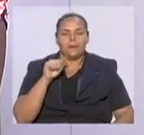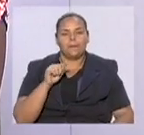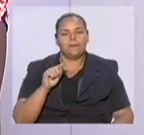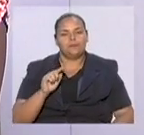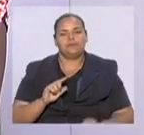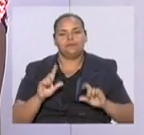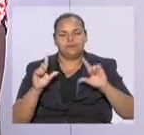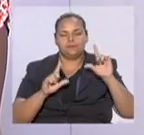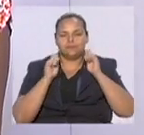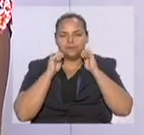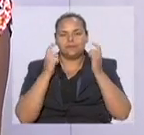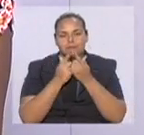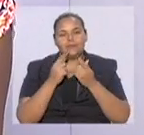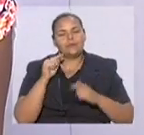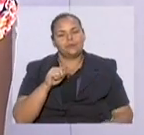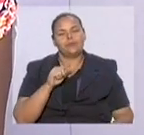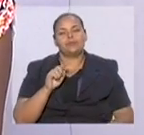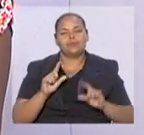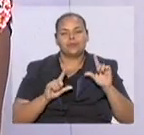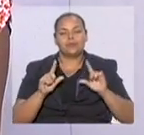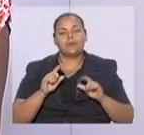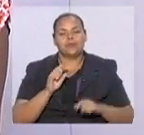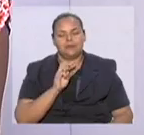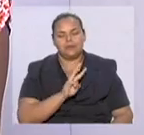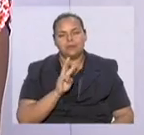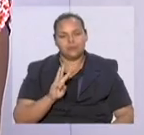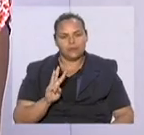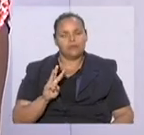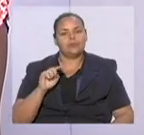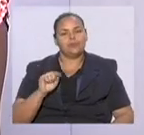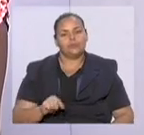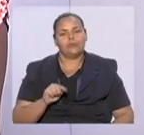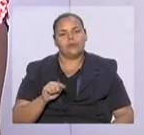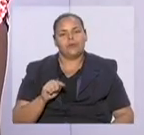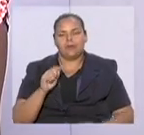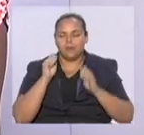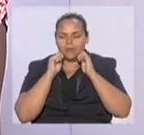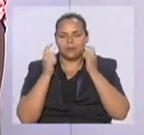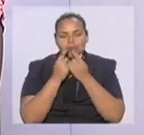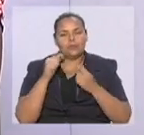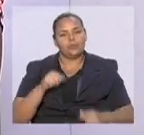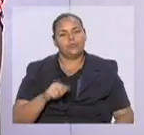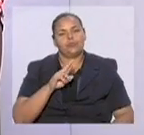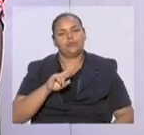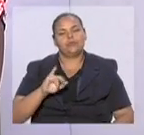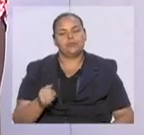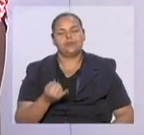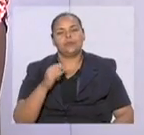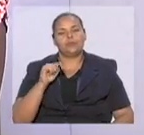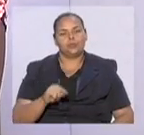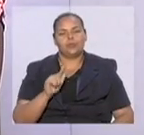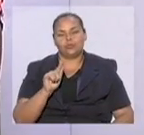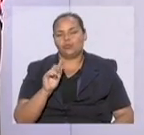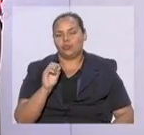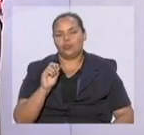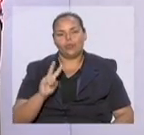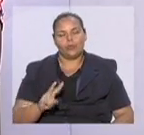todamulher@tvalerj.tv e para rever esse programa, acesse o site www.alerj.rj.br.